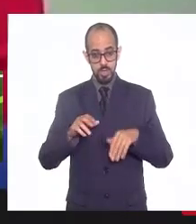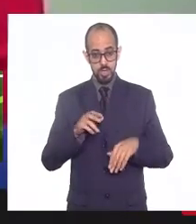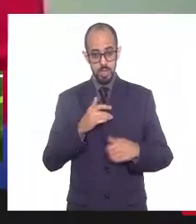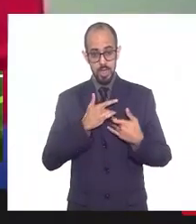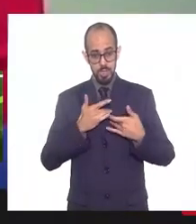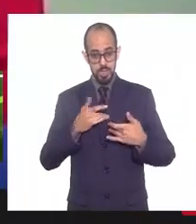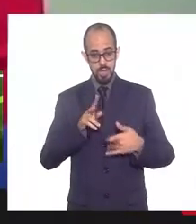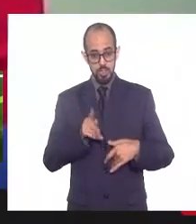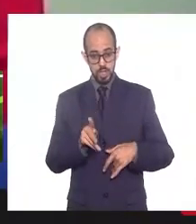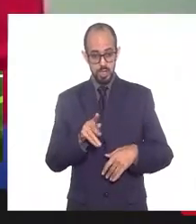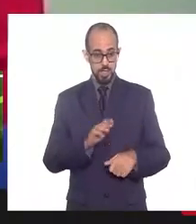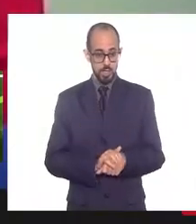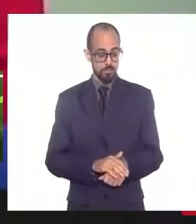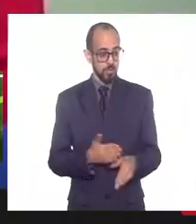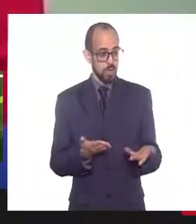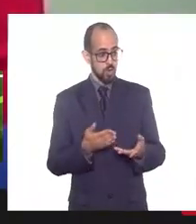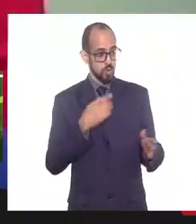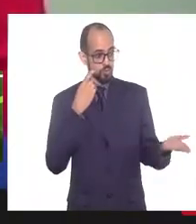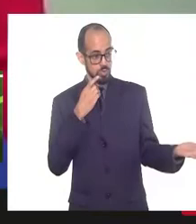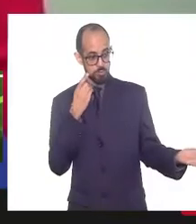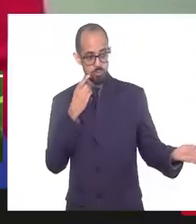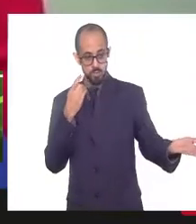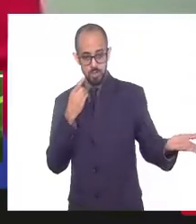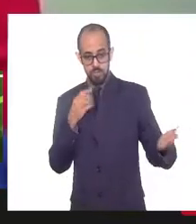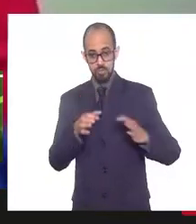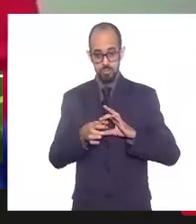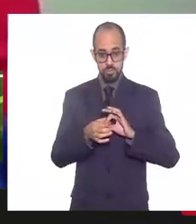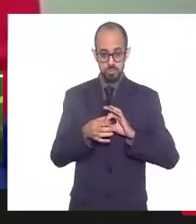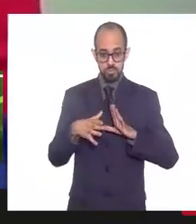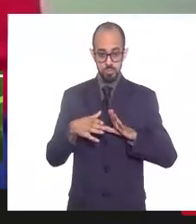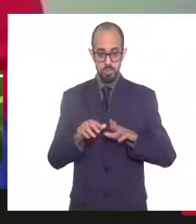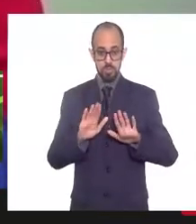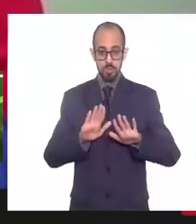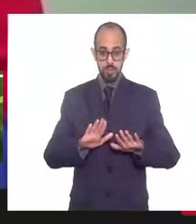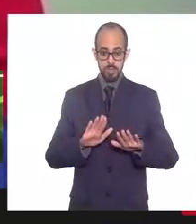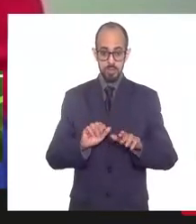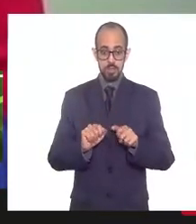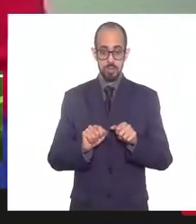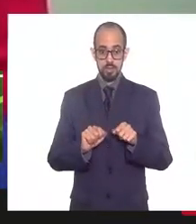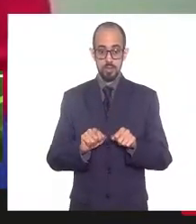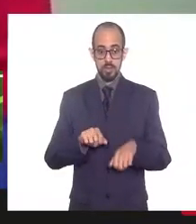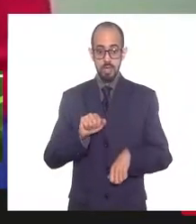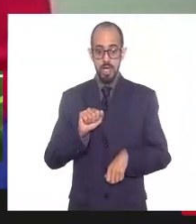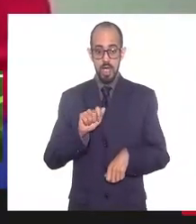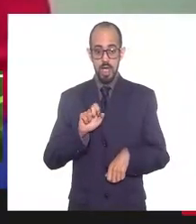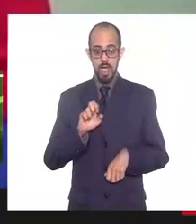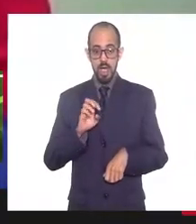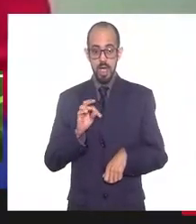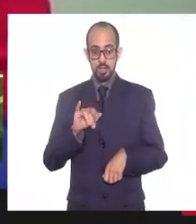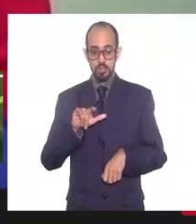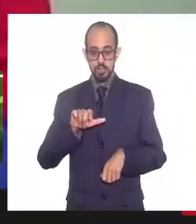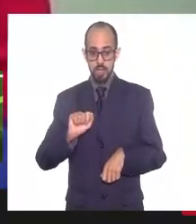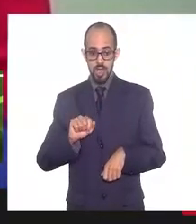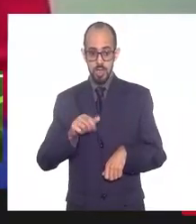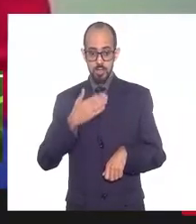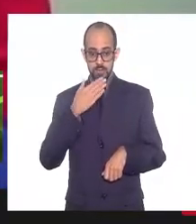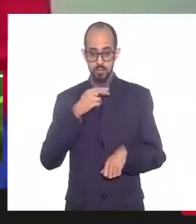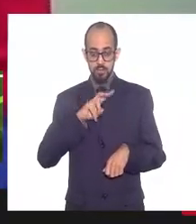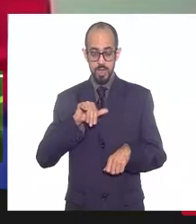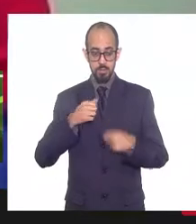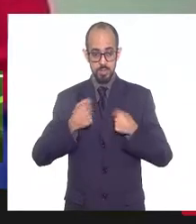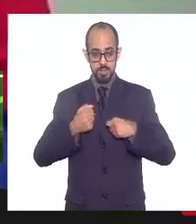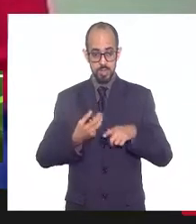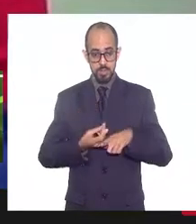fala aos senhores deputados, fazendo aqui uma ponderação apresentada pelo deputado Átila Nunes, que vai precisar